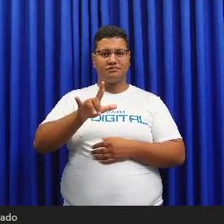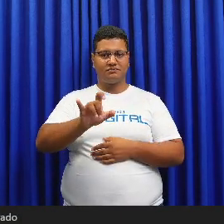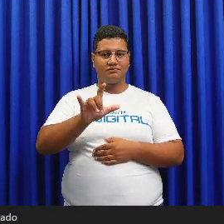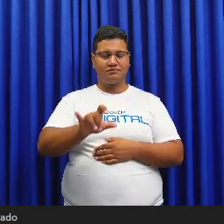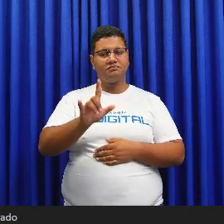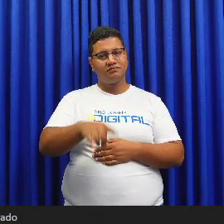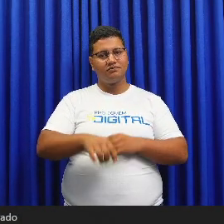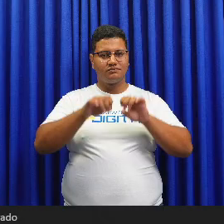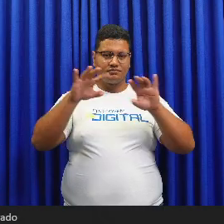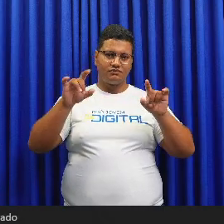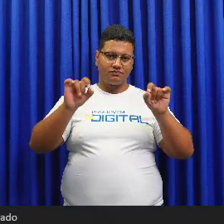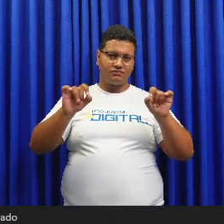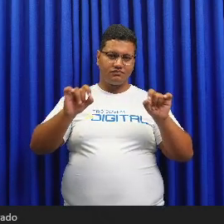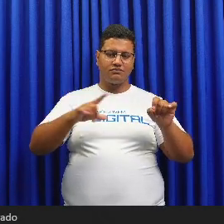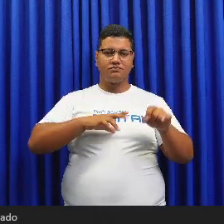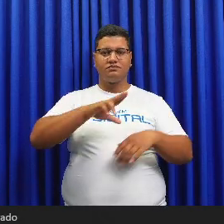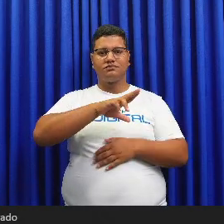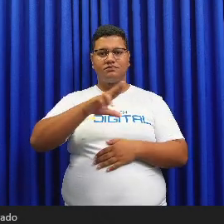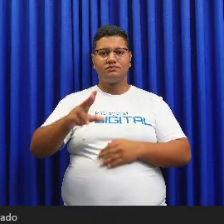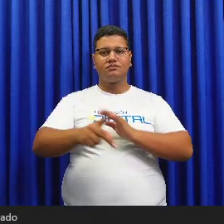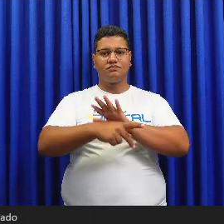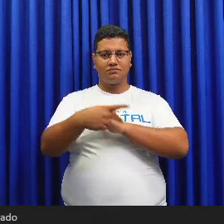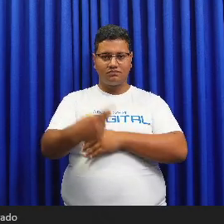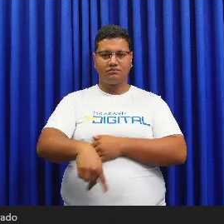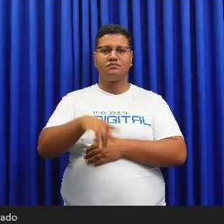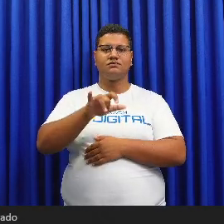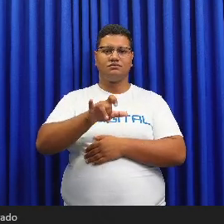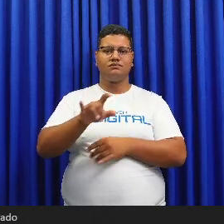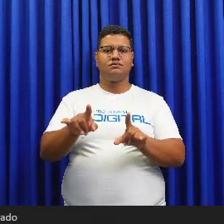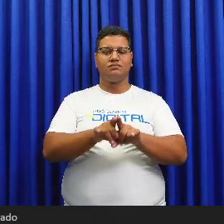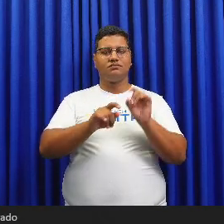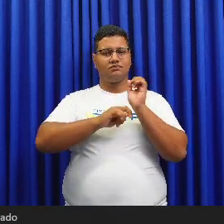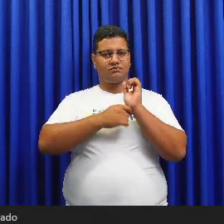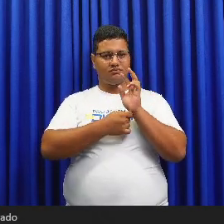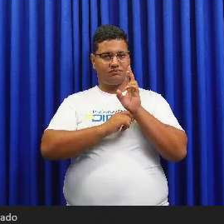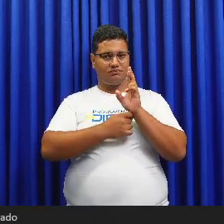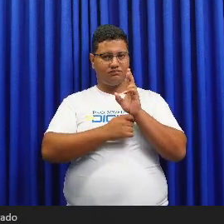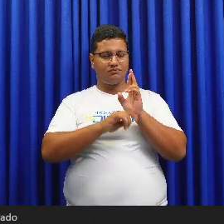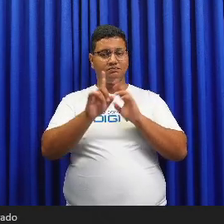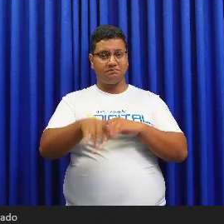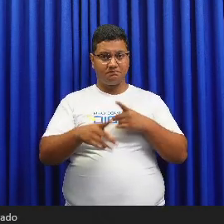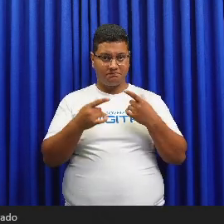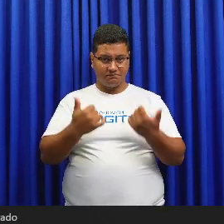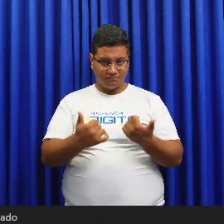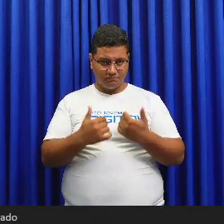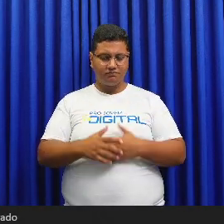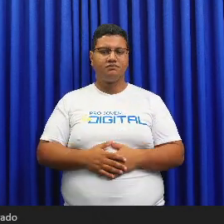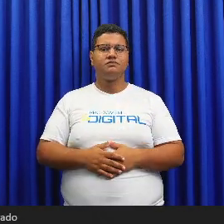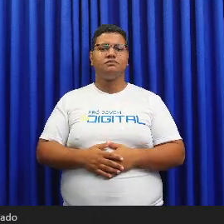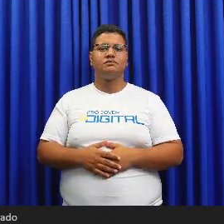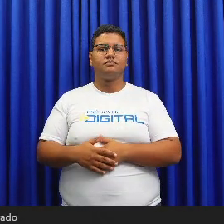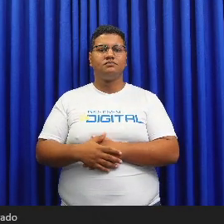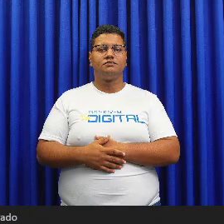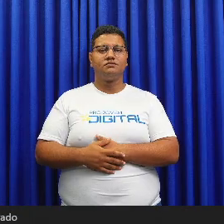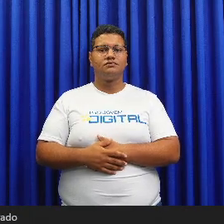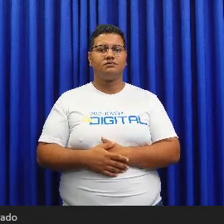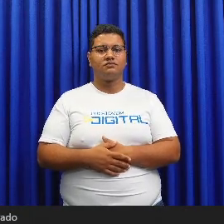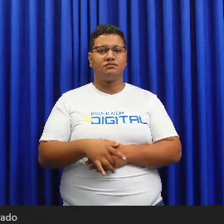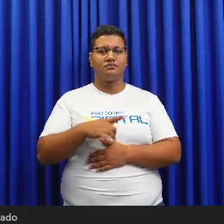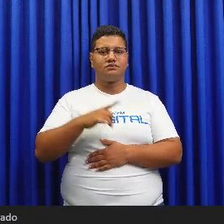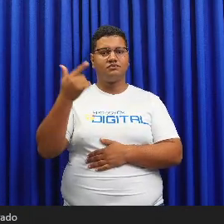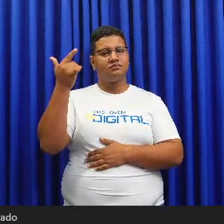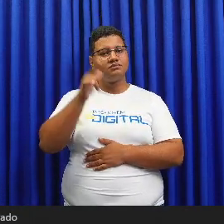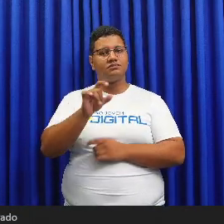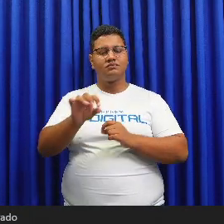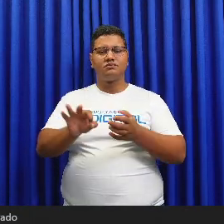Instagram, no caso, em que você vai colocar o nome do seu Instagram e a senha, tá bom? E aí você vai